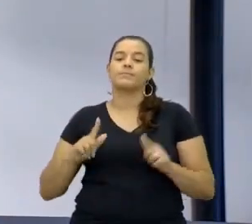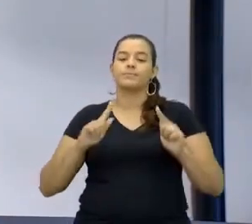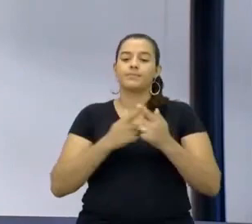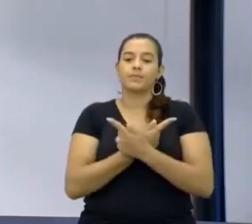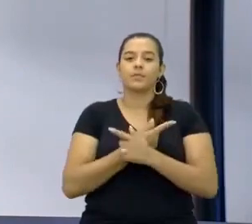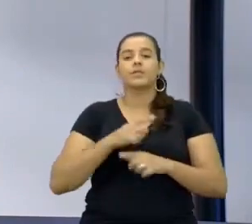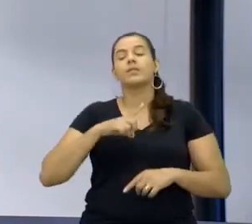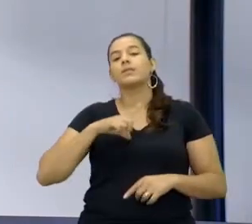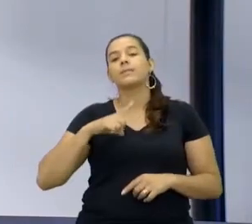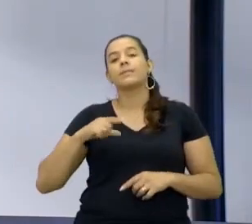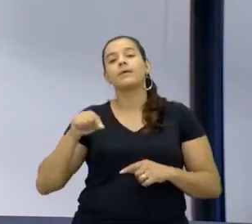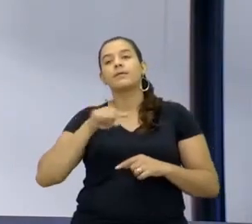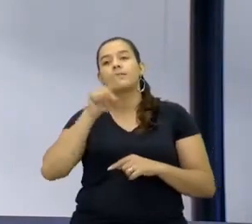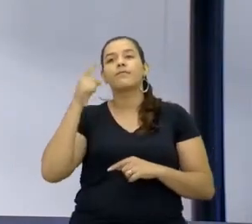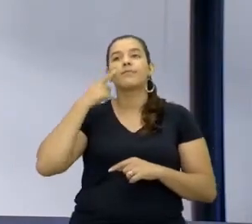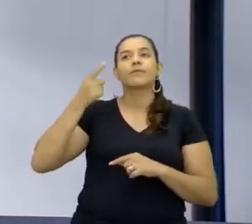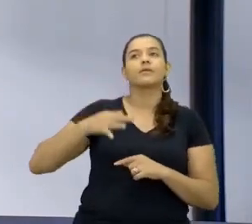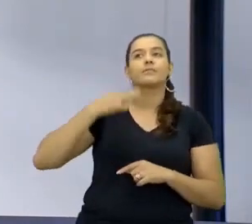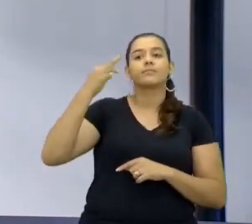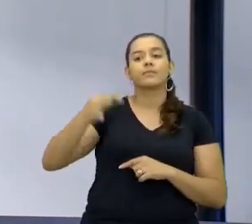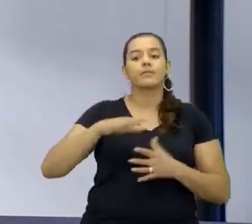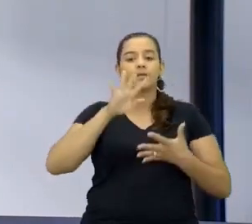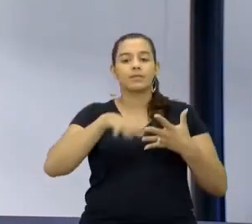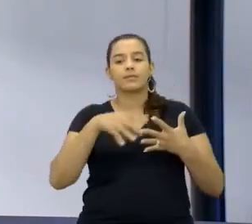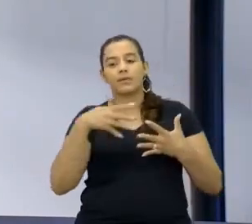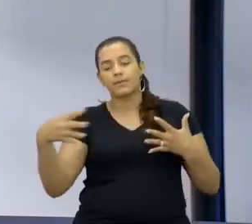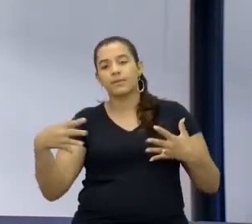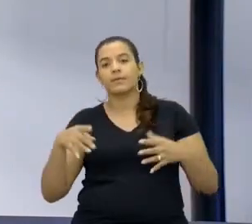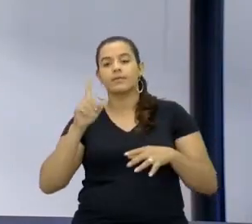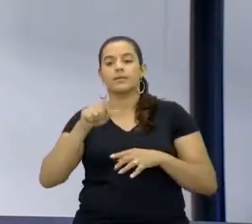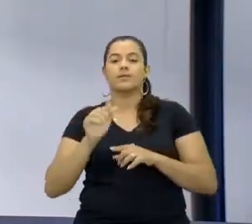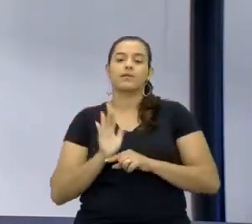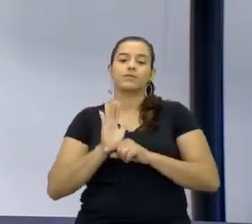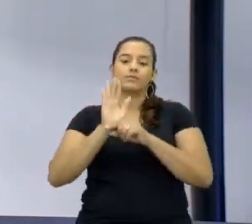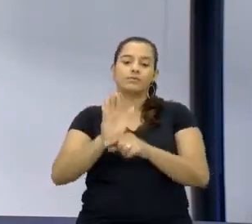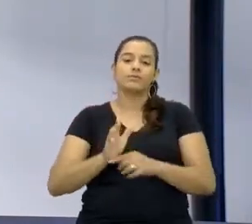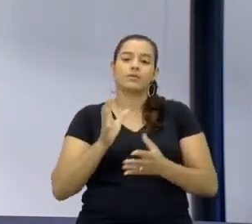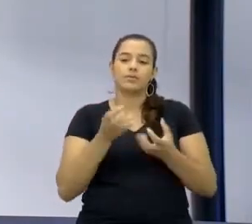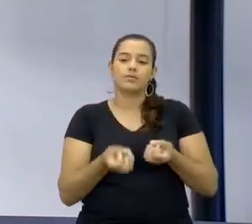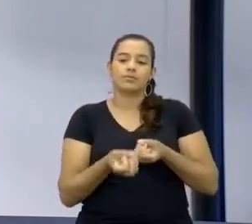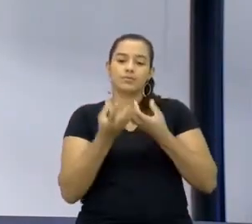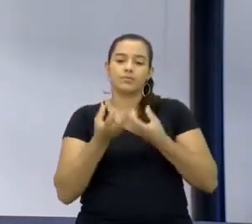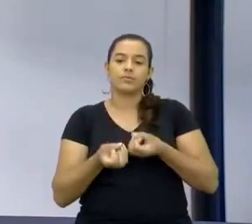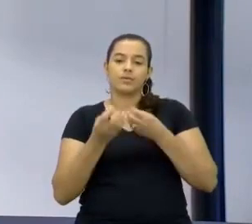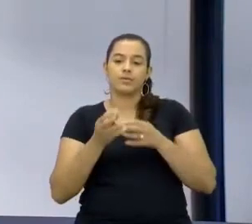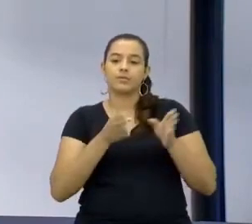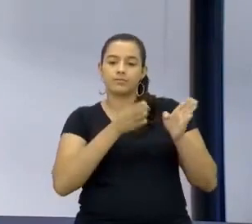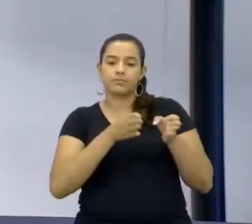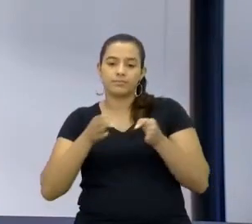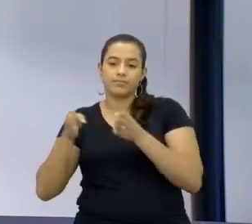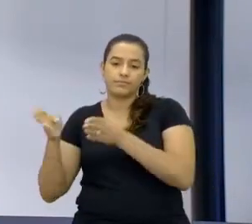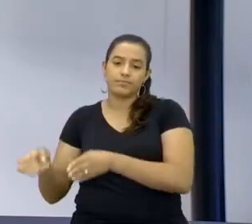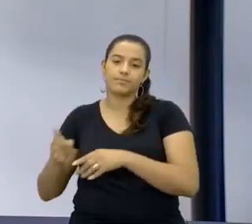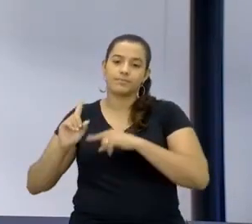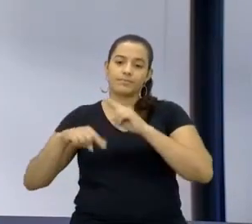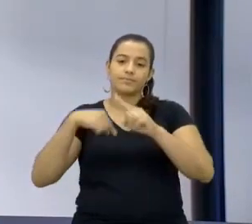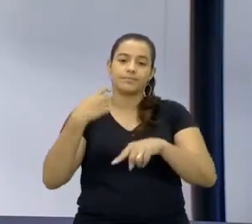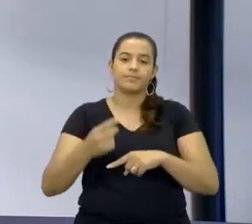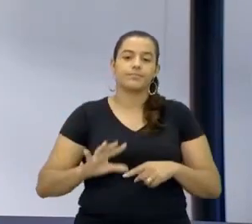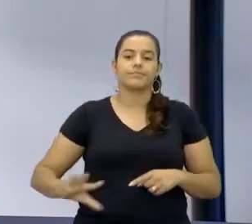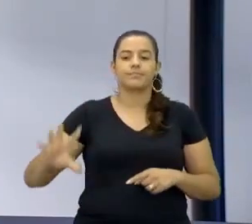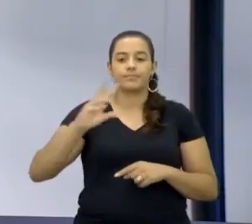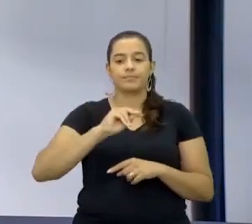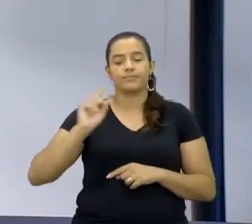faça previsões, e a ideia da tabela é que a gente consiga, a partir dos dados, observar quais são esses padrões para